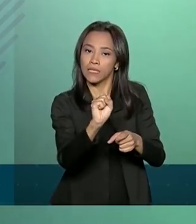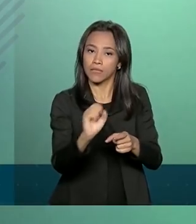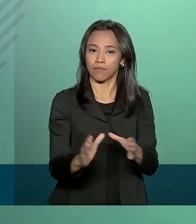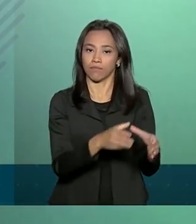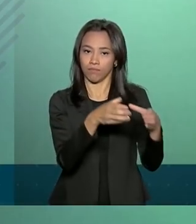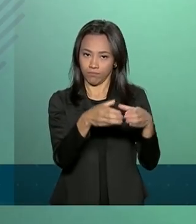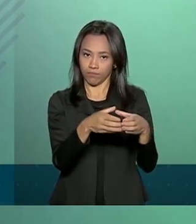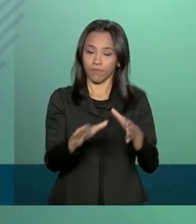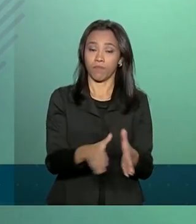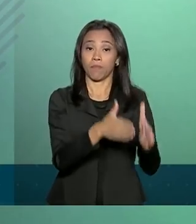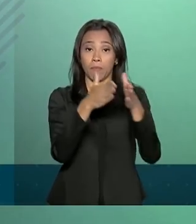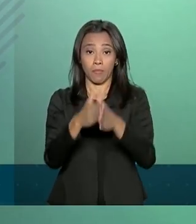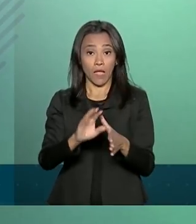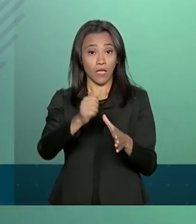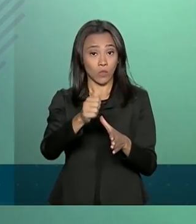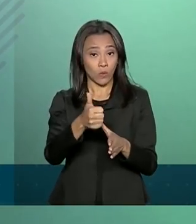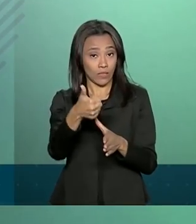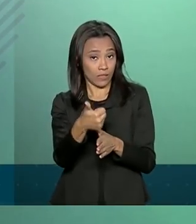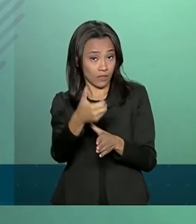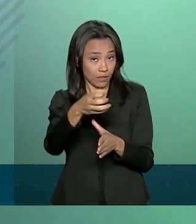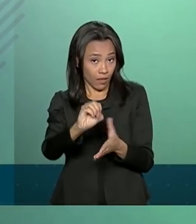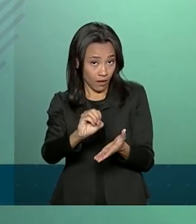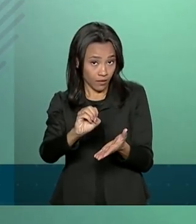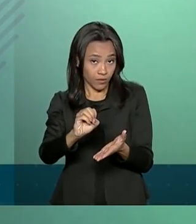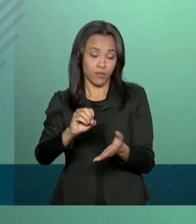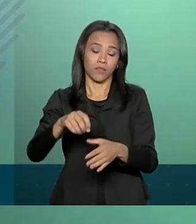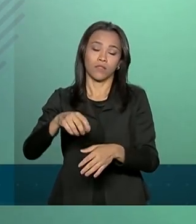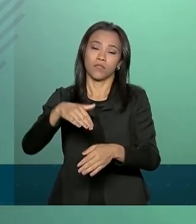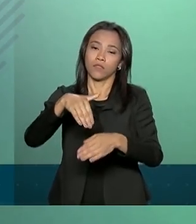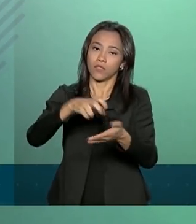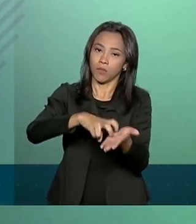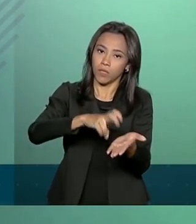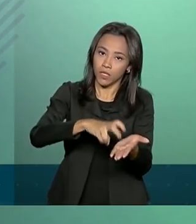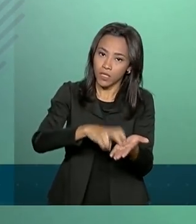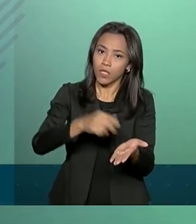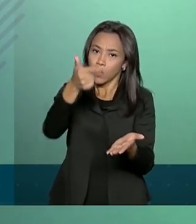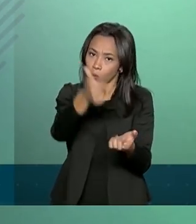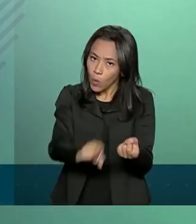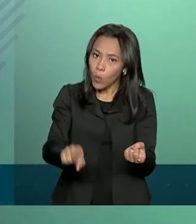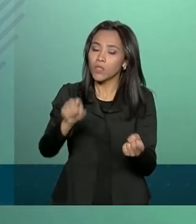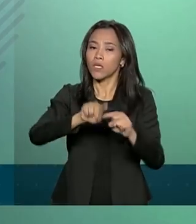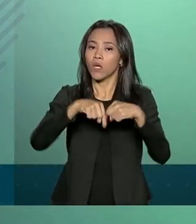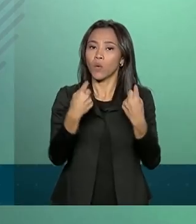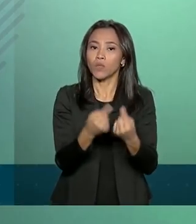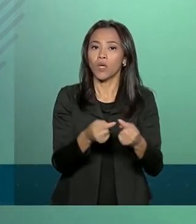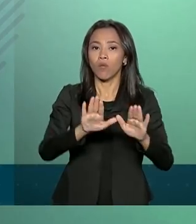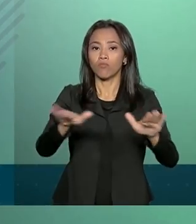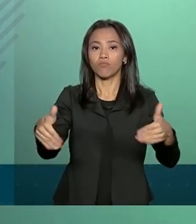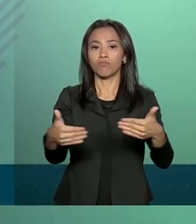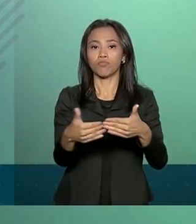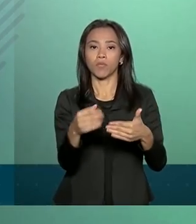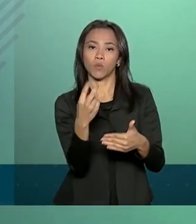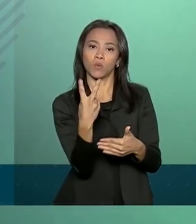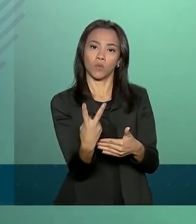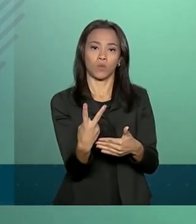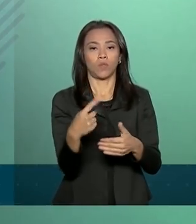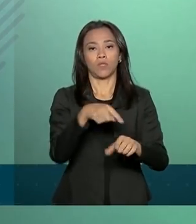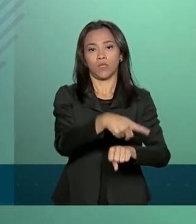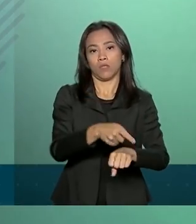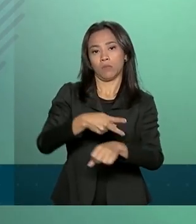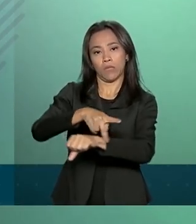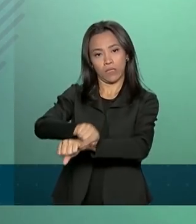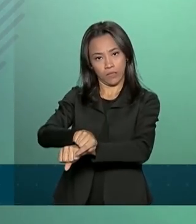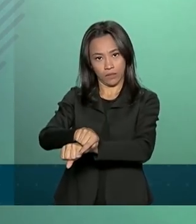reunião bilateral com o senhor xi jinping presidente da república popular da